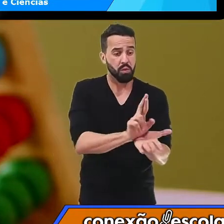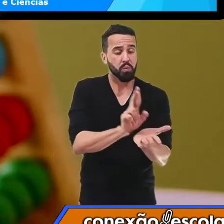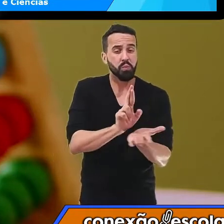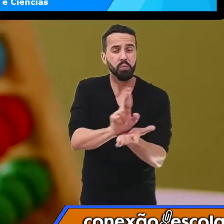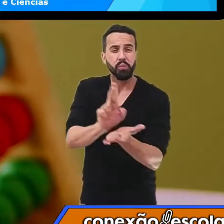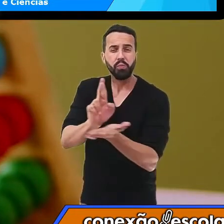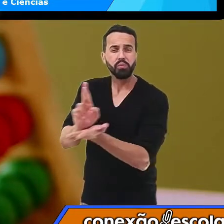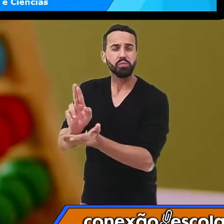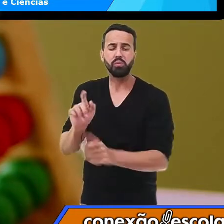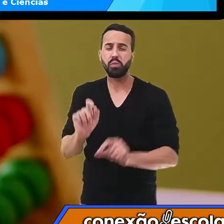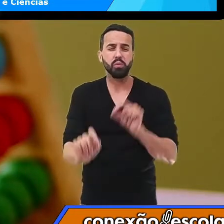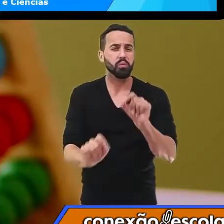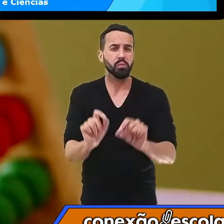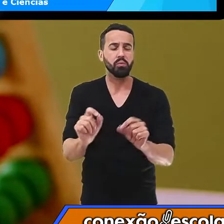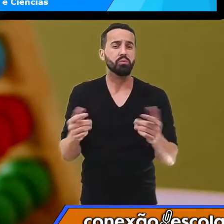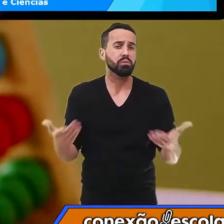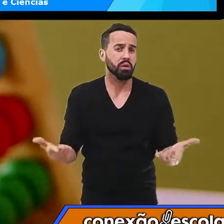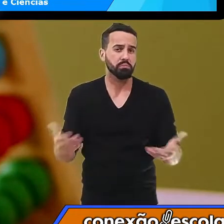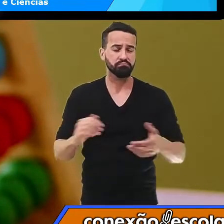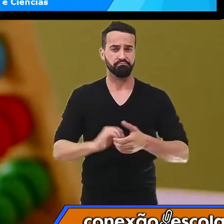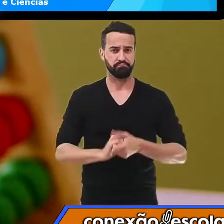esses recursos naturais?